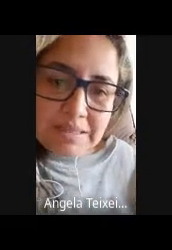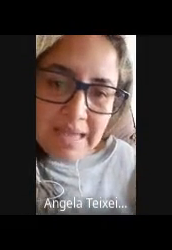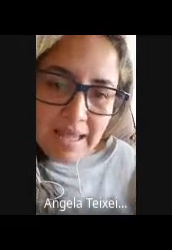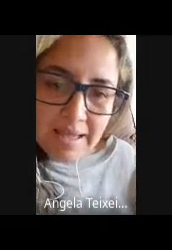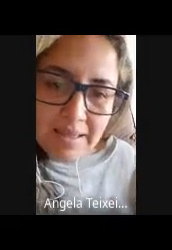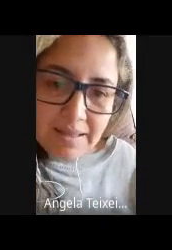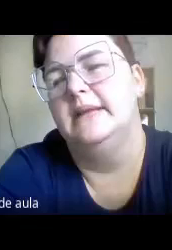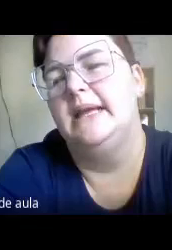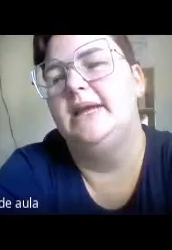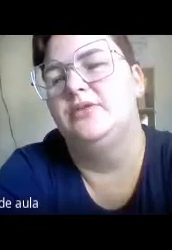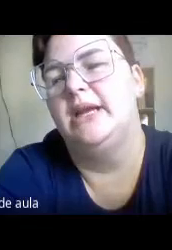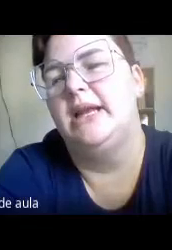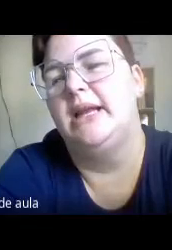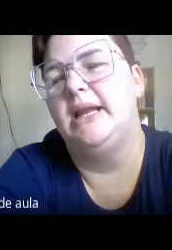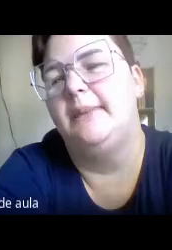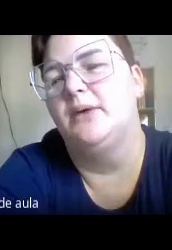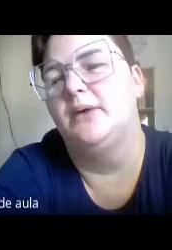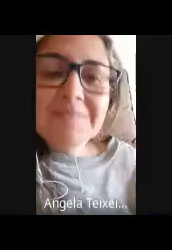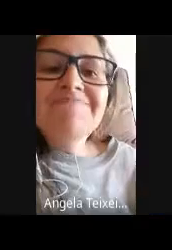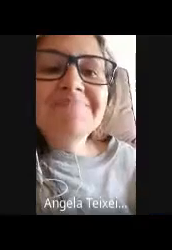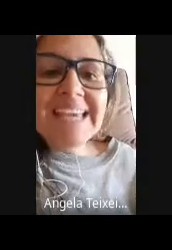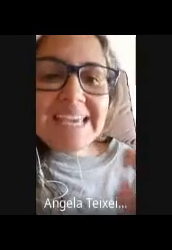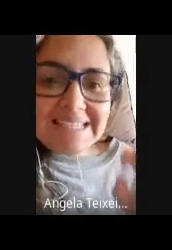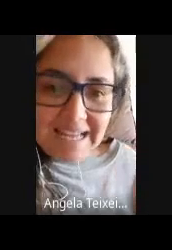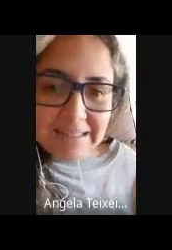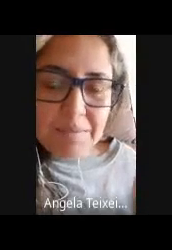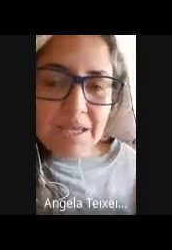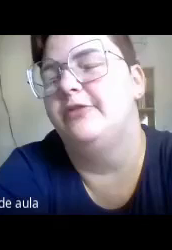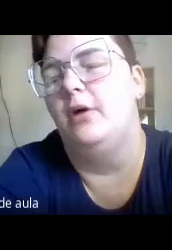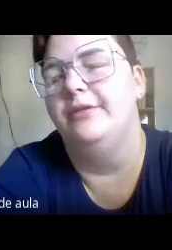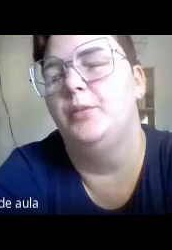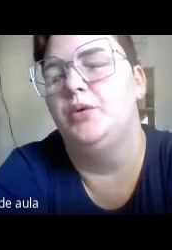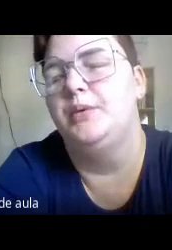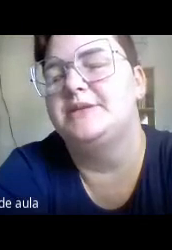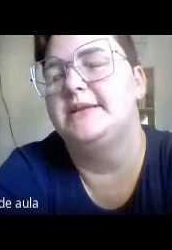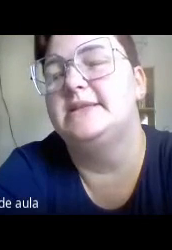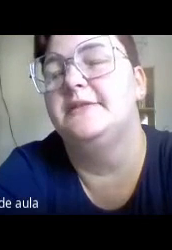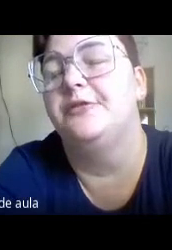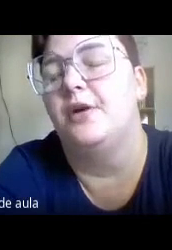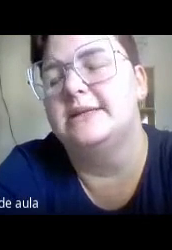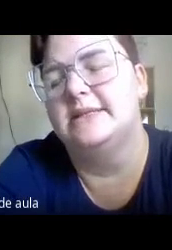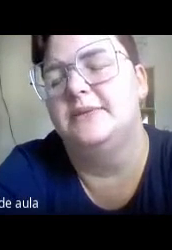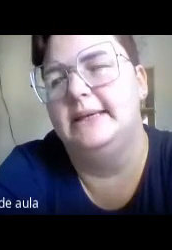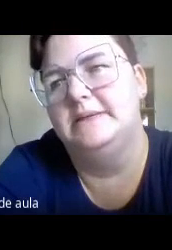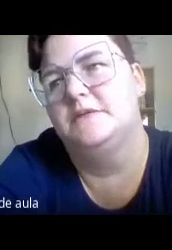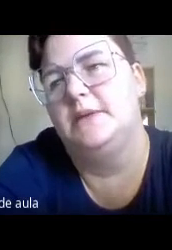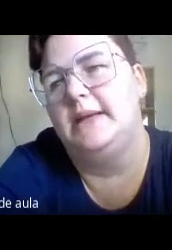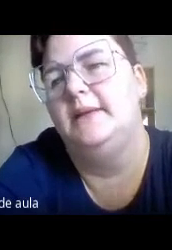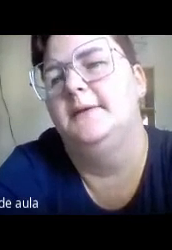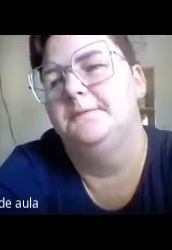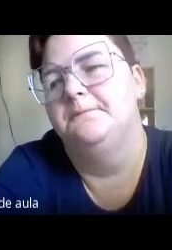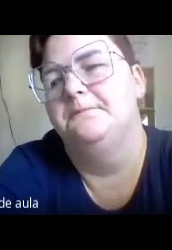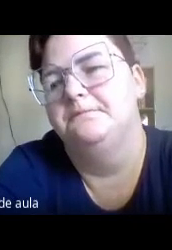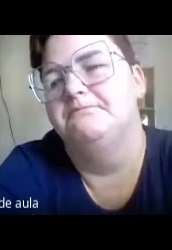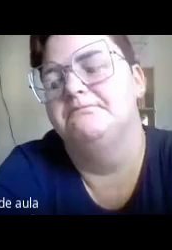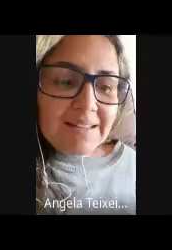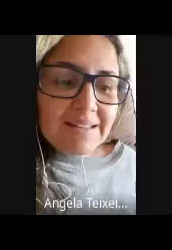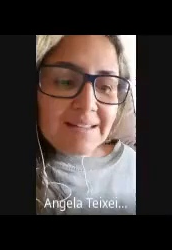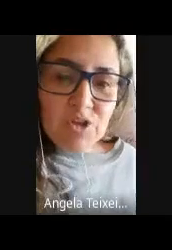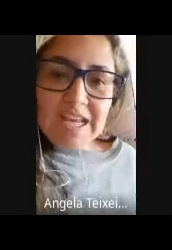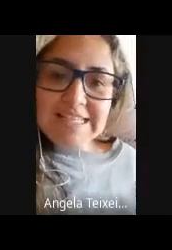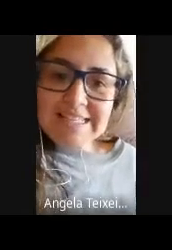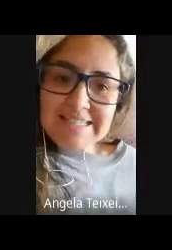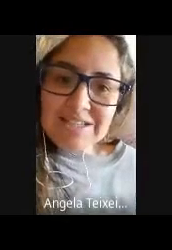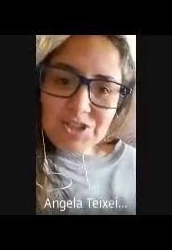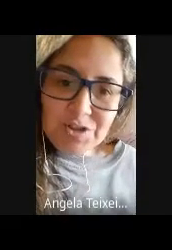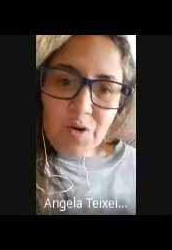tentando passar. A leitura labial, né? Eles desenvolvem muito isso, eles se forçam a isso, né? Então, eu